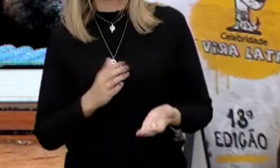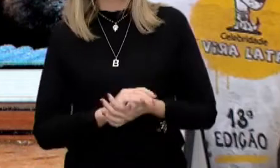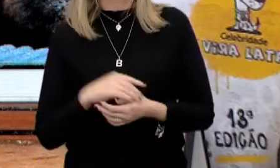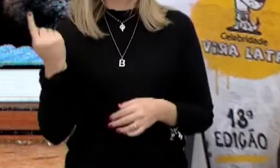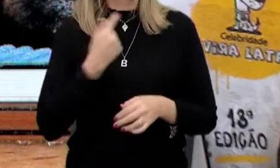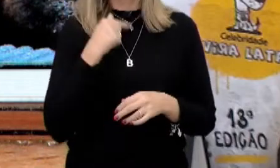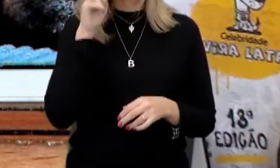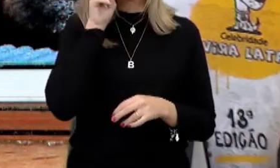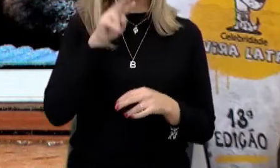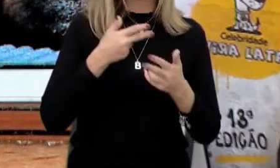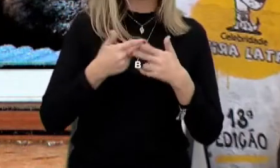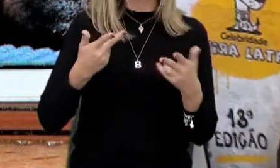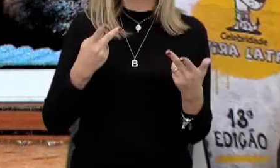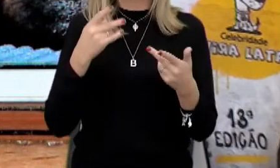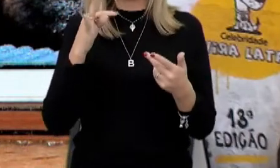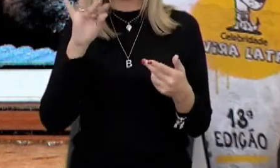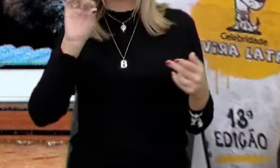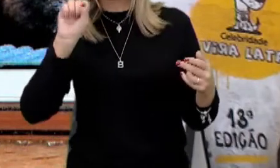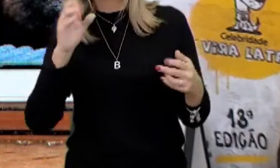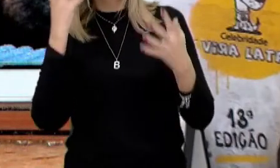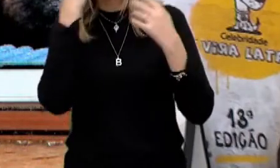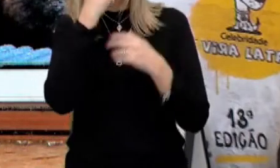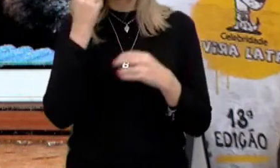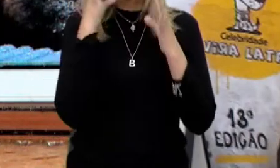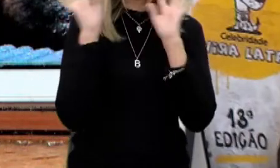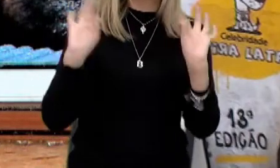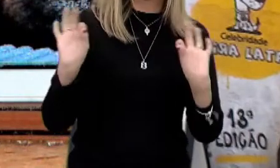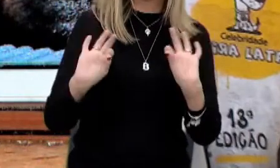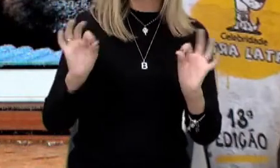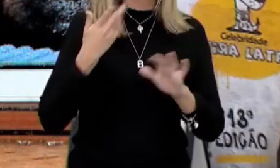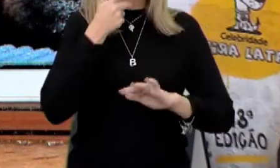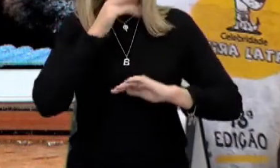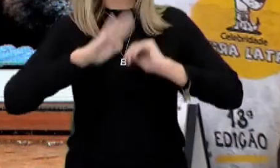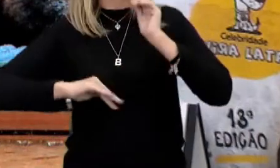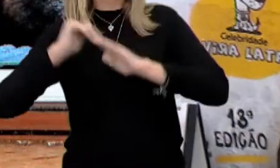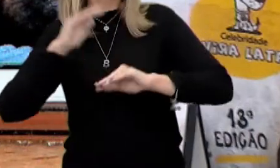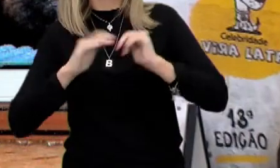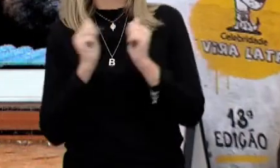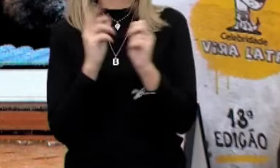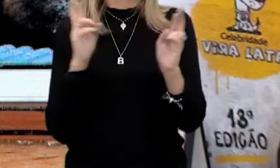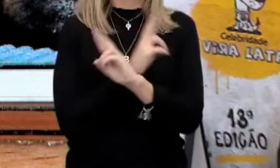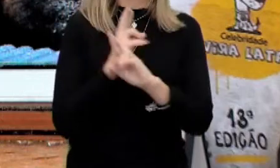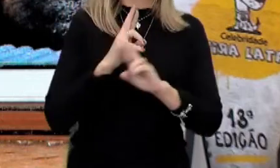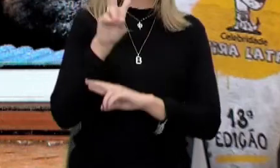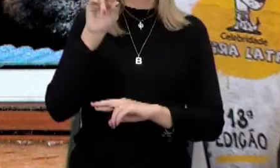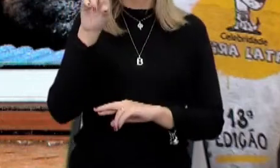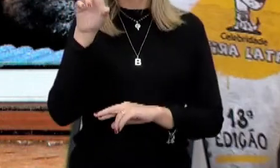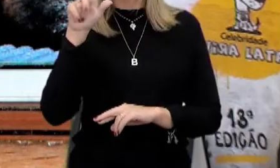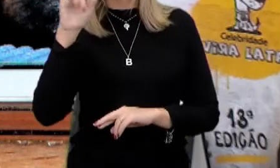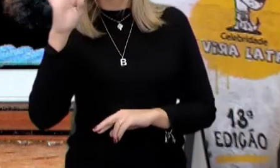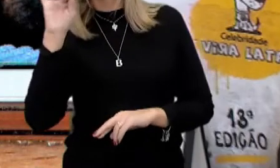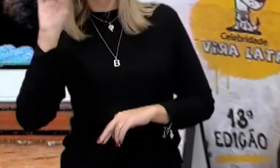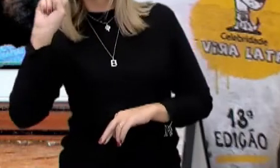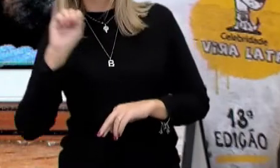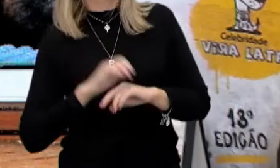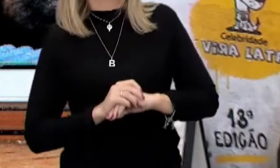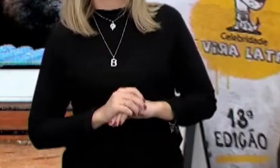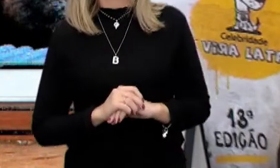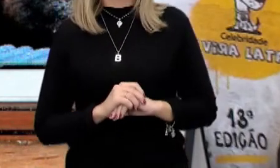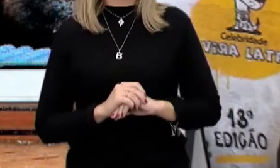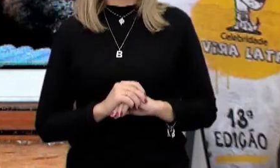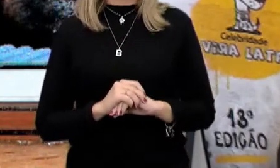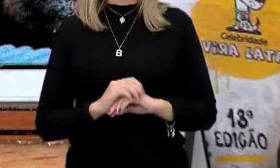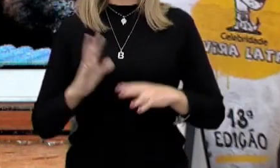vê sempre os pets bonitinhos, fofinhos, mas e aí a construção que a gente tem com relação aos vira-latas,